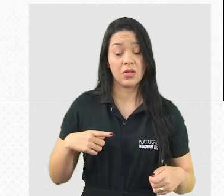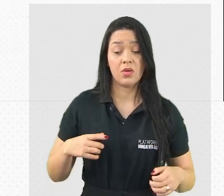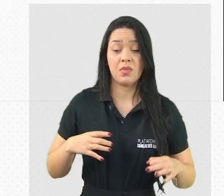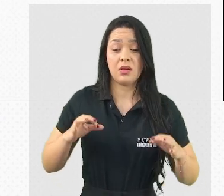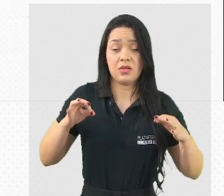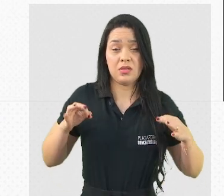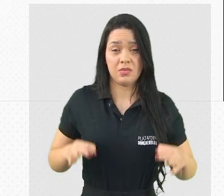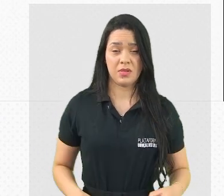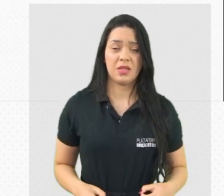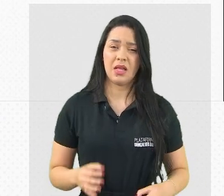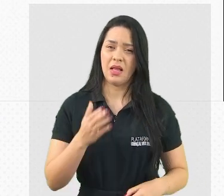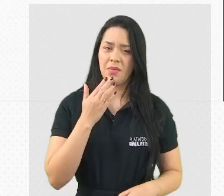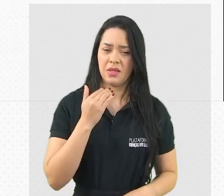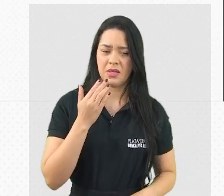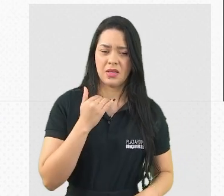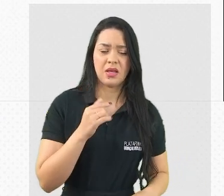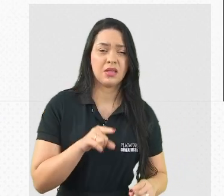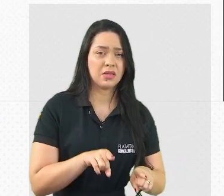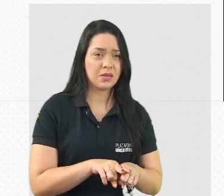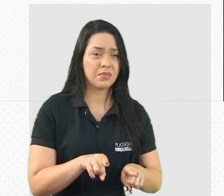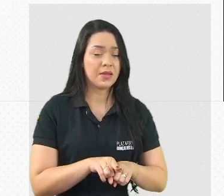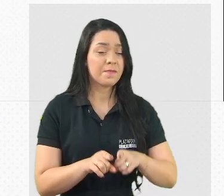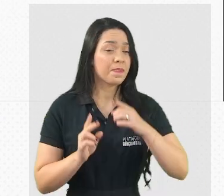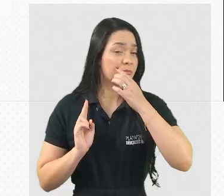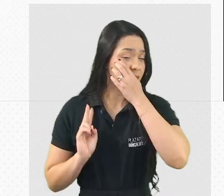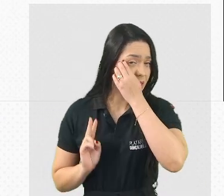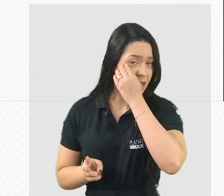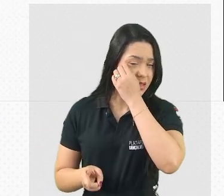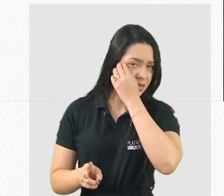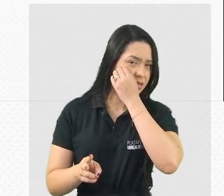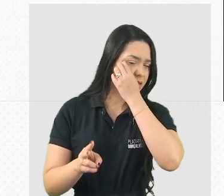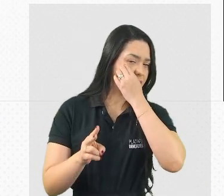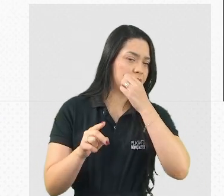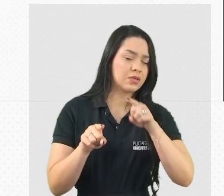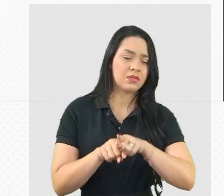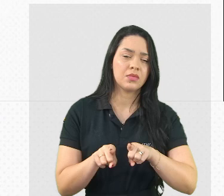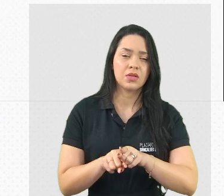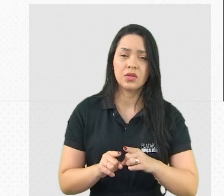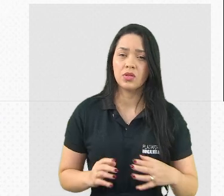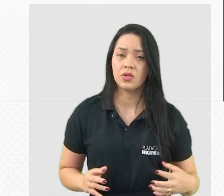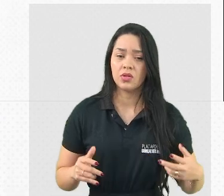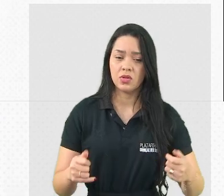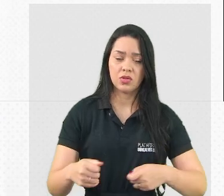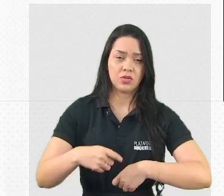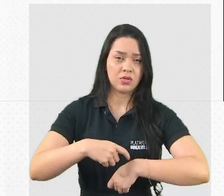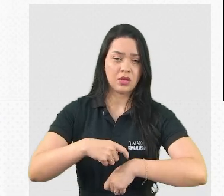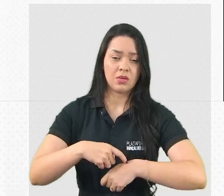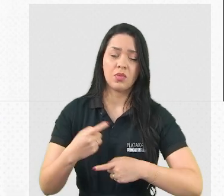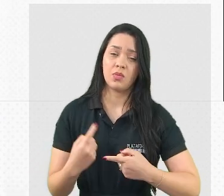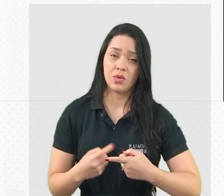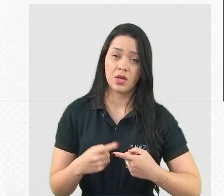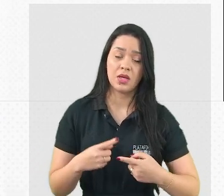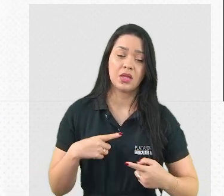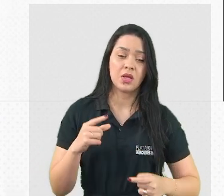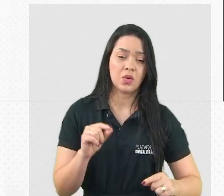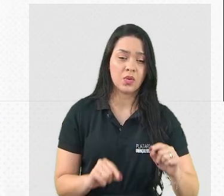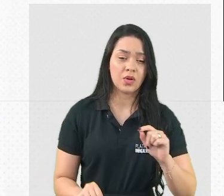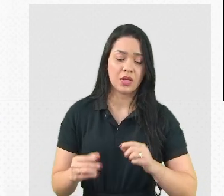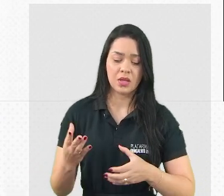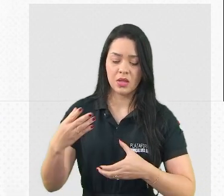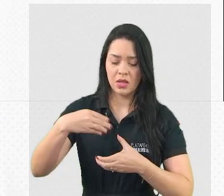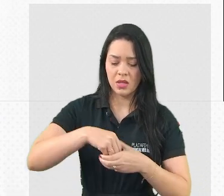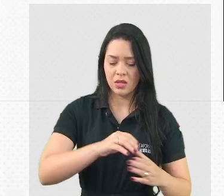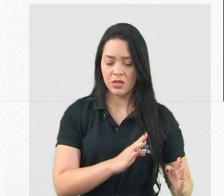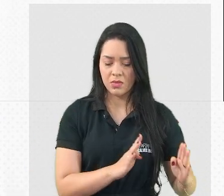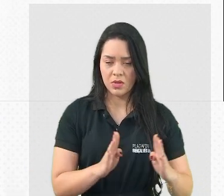disciplina alimentar, de uma dedicação, e nem sempre, e nem é todo o tempo, porque existem, dentro desses períodos